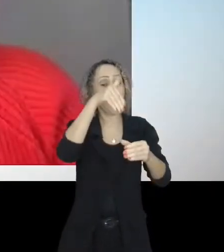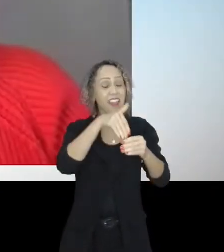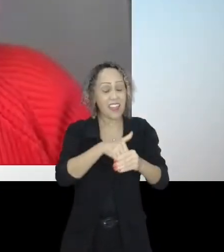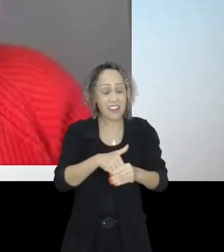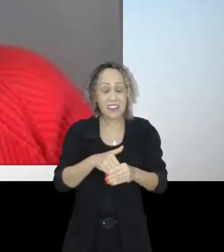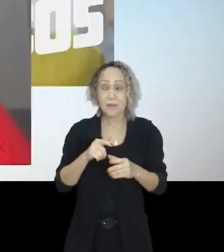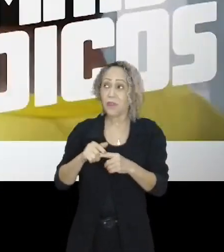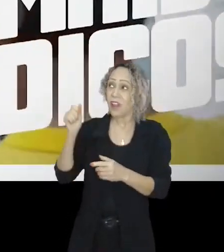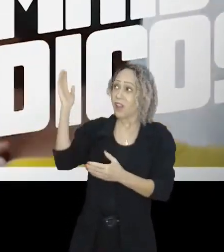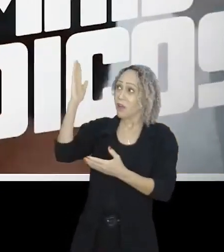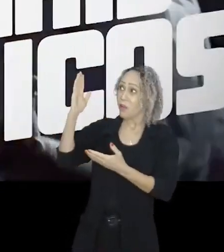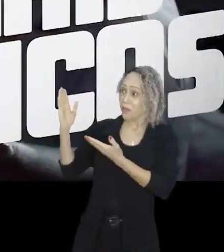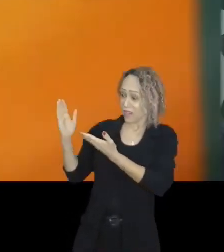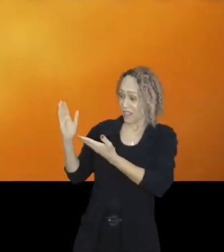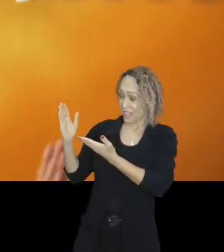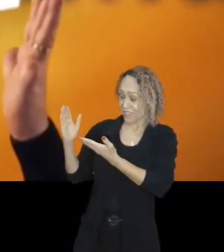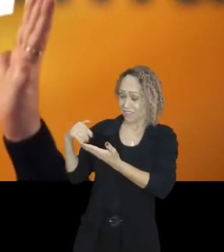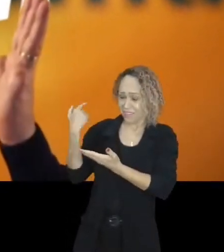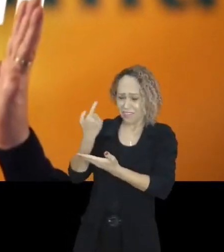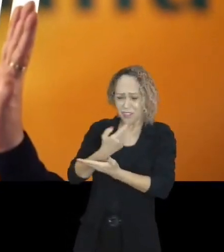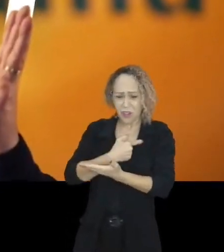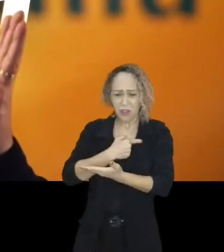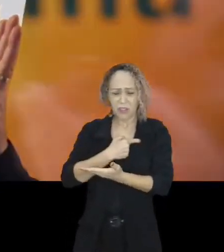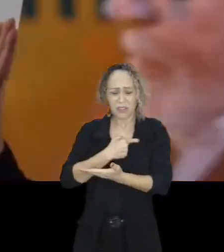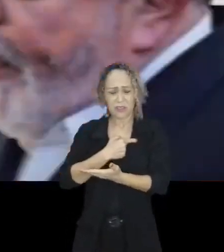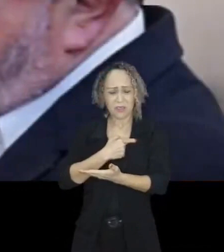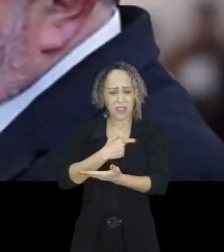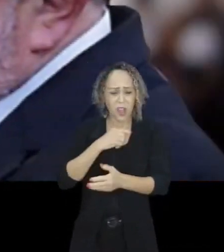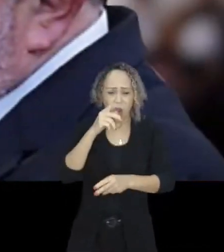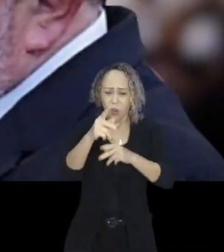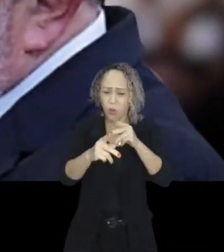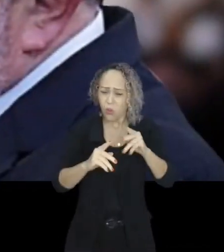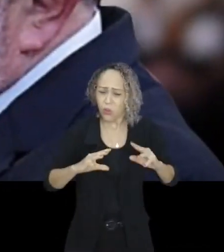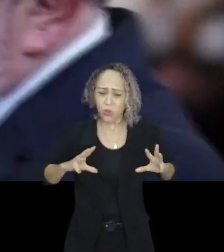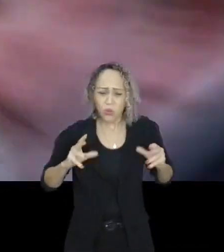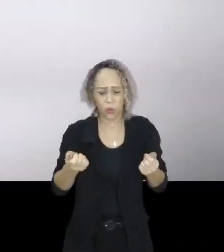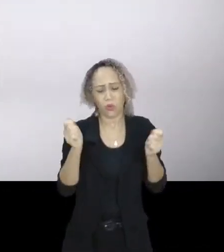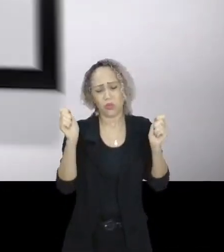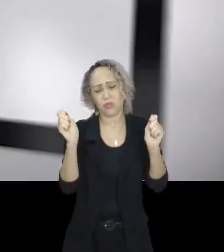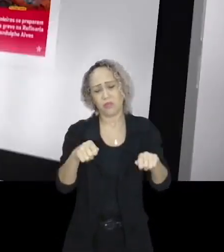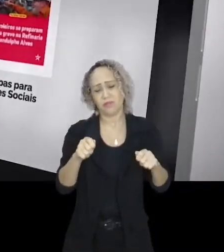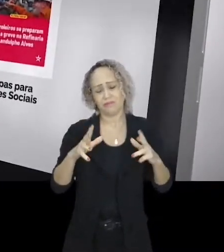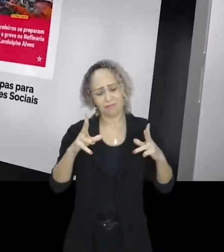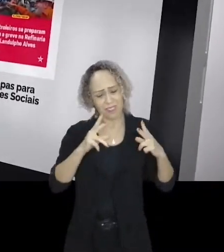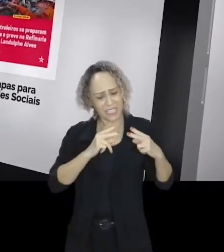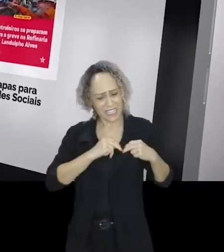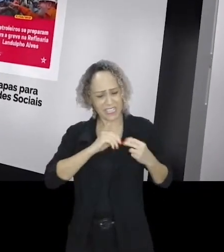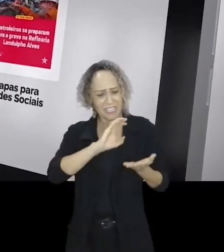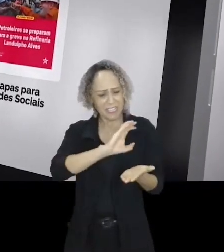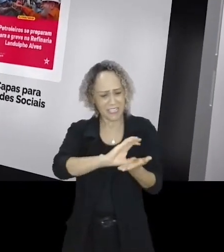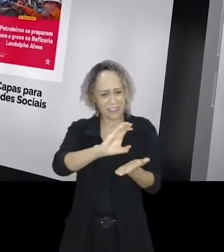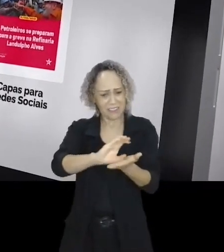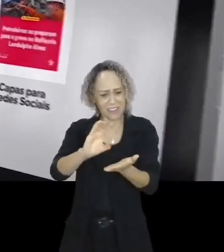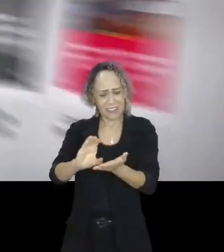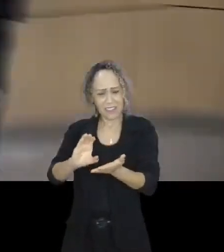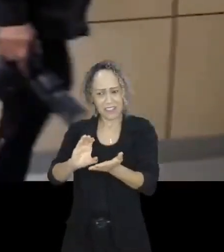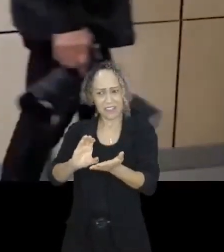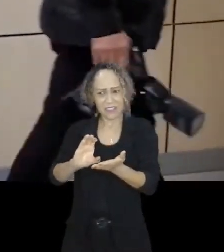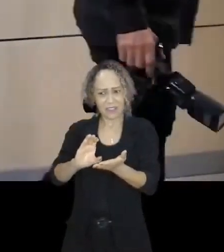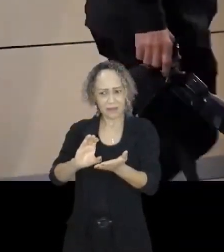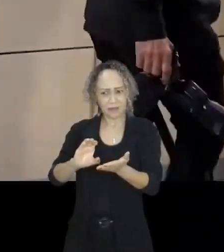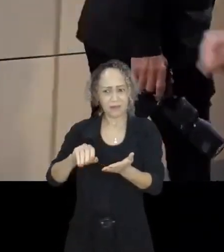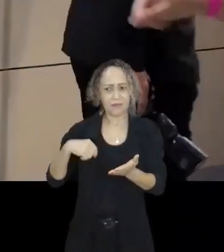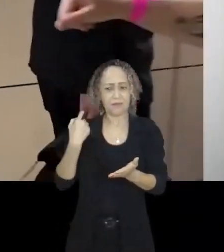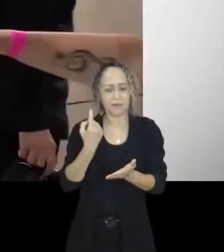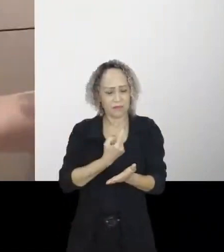gente, todo mundo merece investimento. Para quem já é da casa, siga em sintonia com a gente.